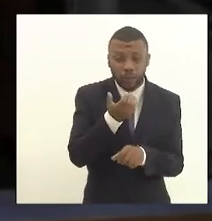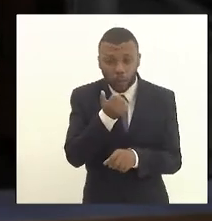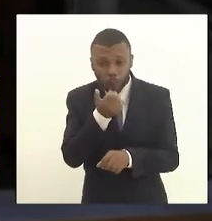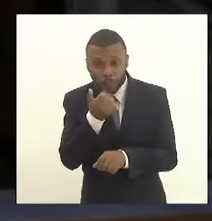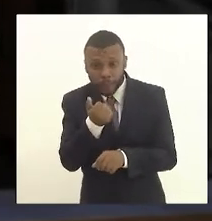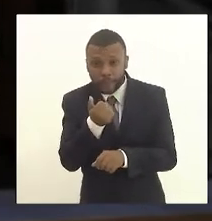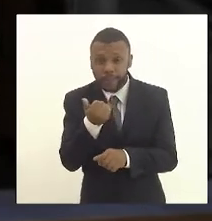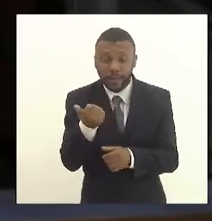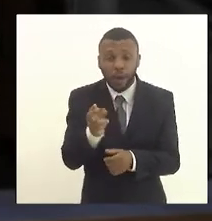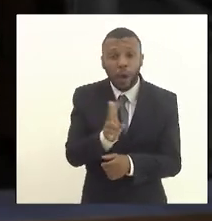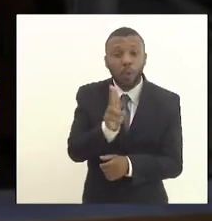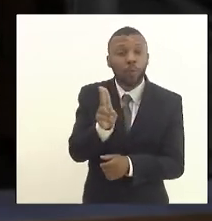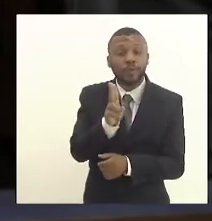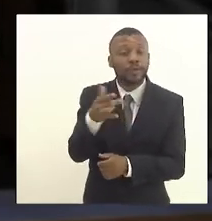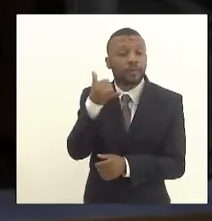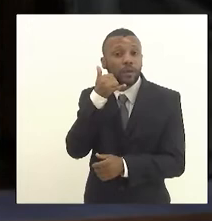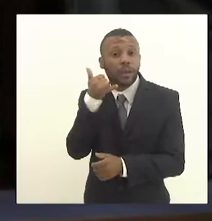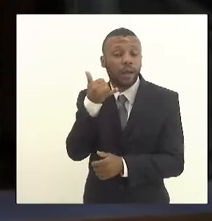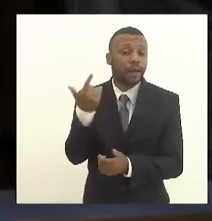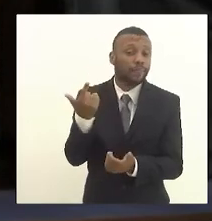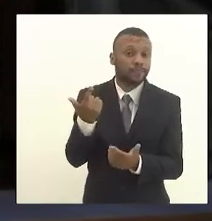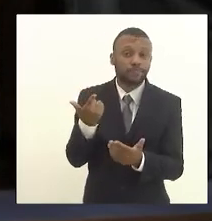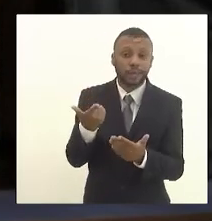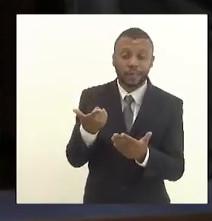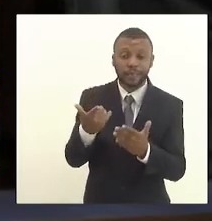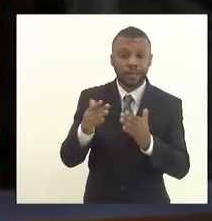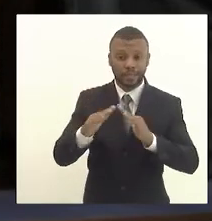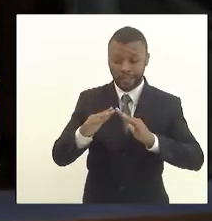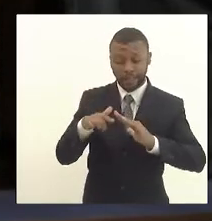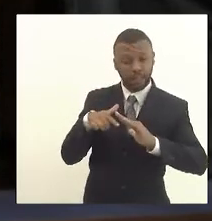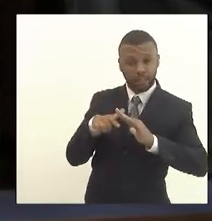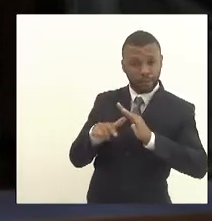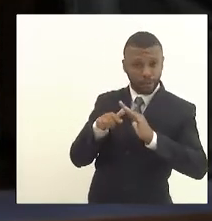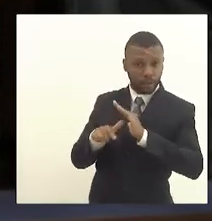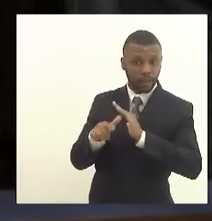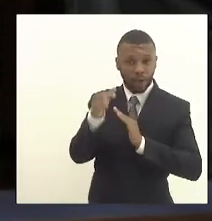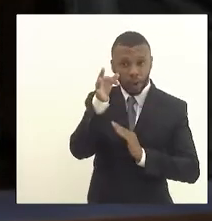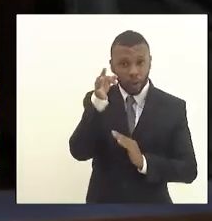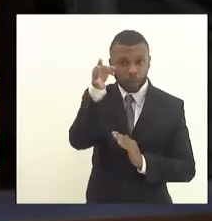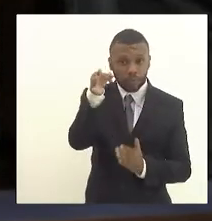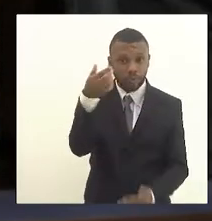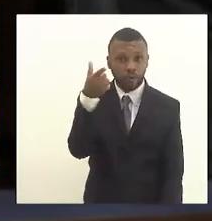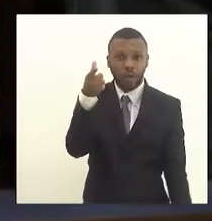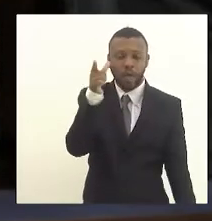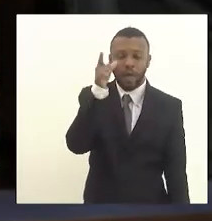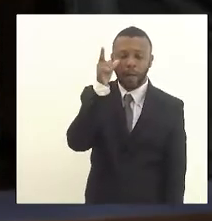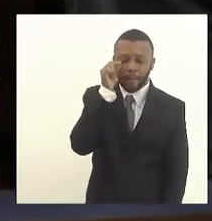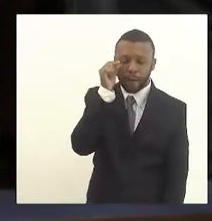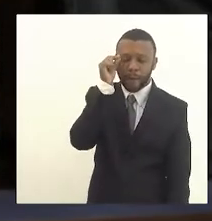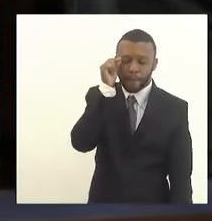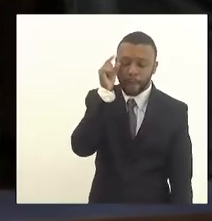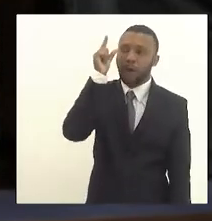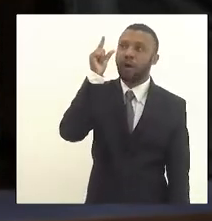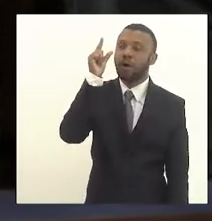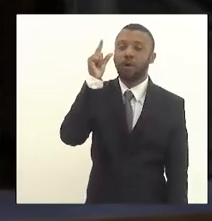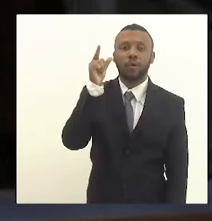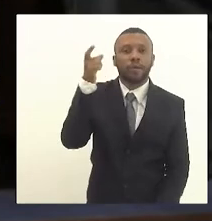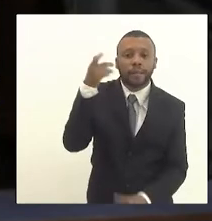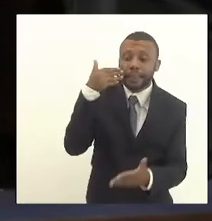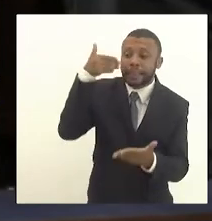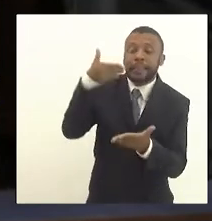casa. Então, assim, o futuro, ele chega quando a gente pisca. E é importante a preparação